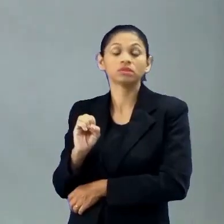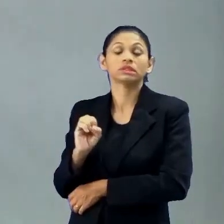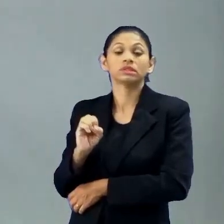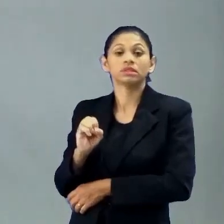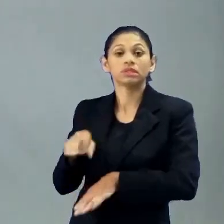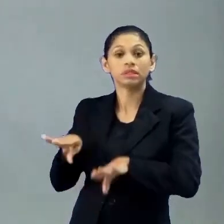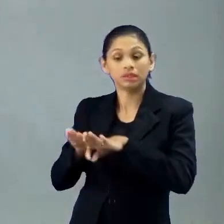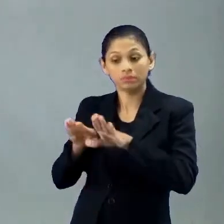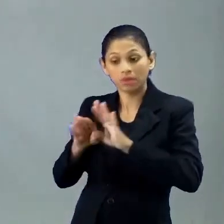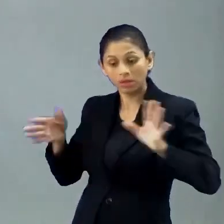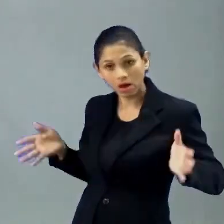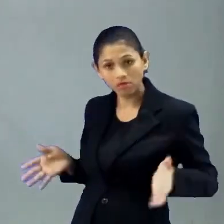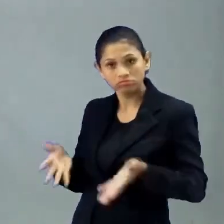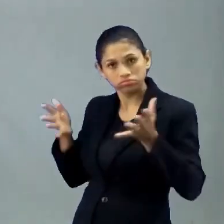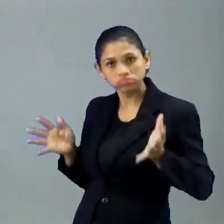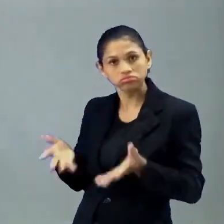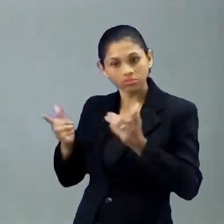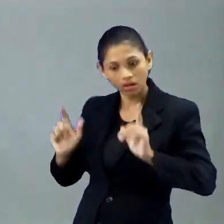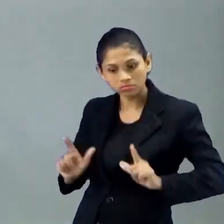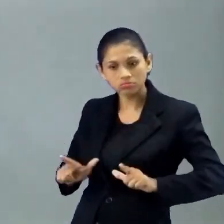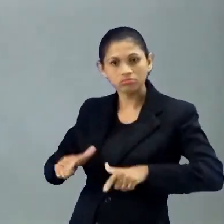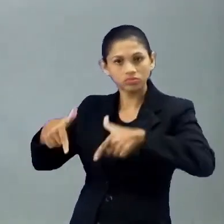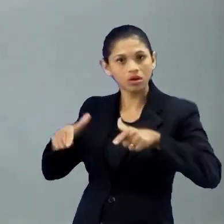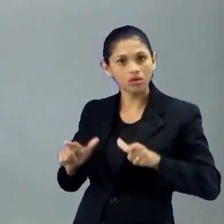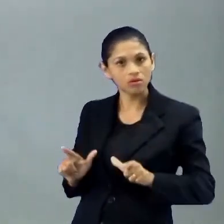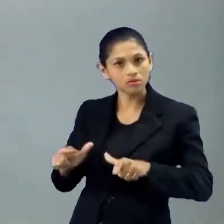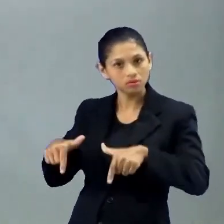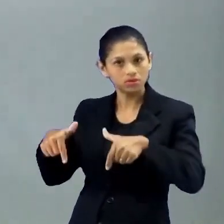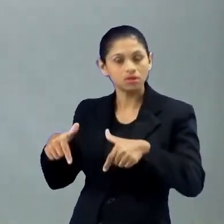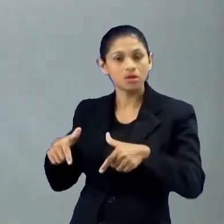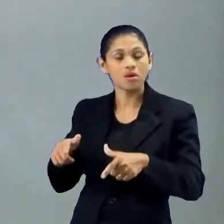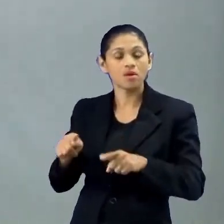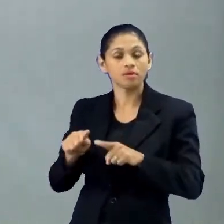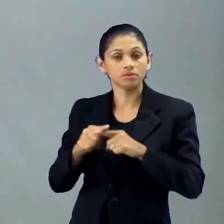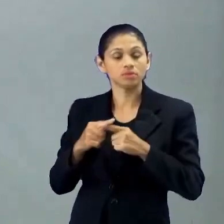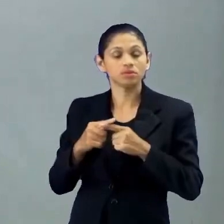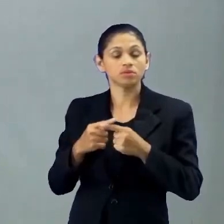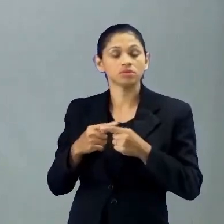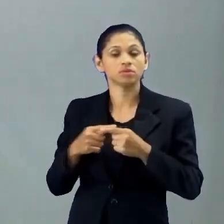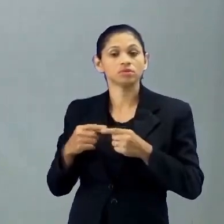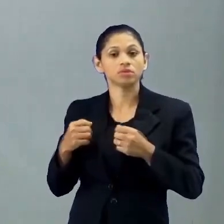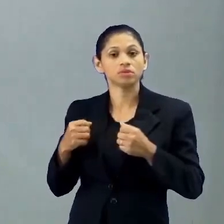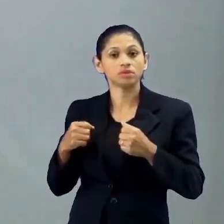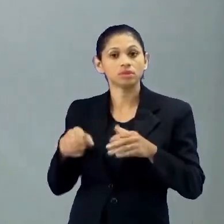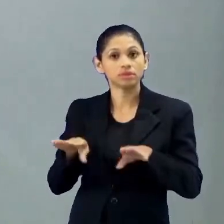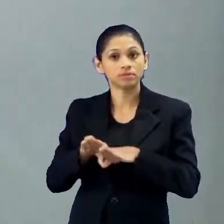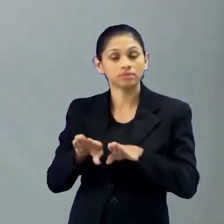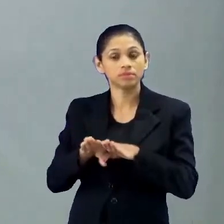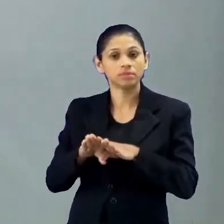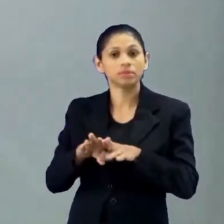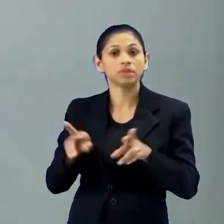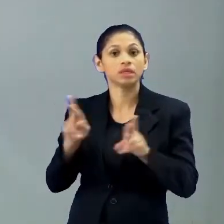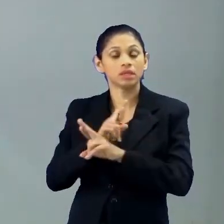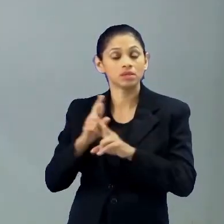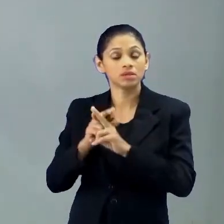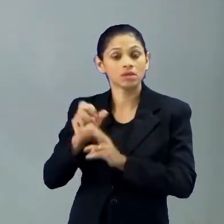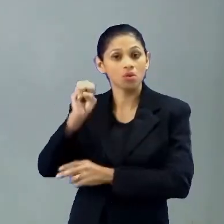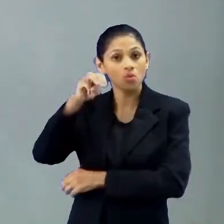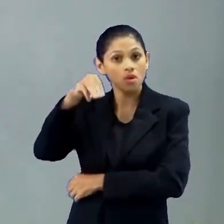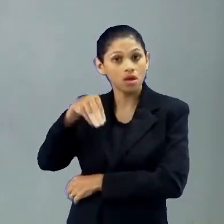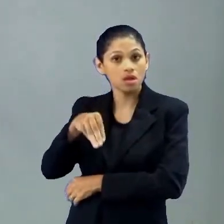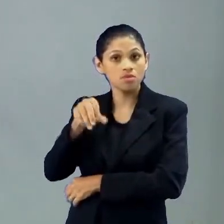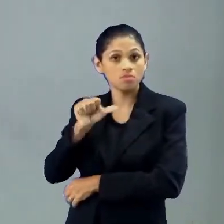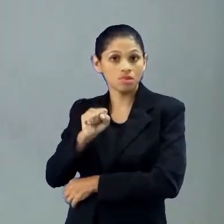temos aqueles que são vinculados ao MST, que é o Movimento de Trabalhadores Sem Terra,